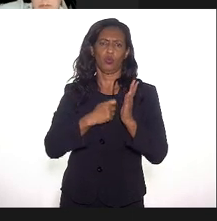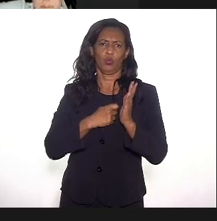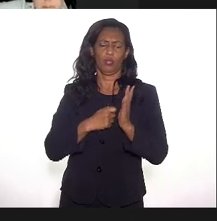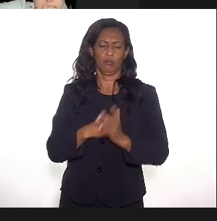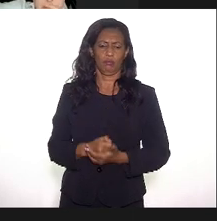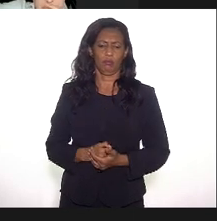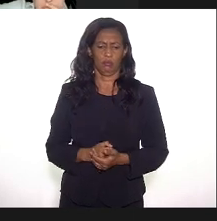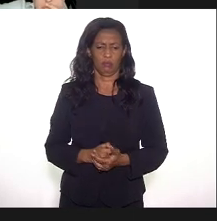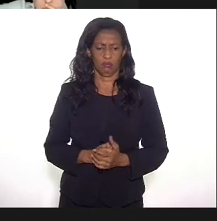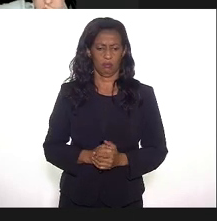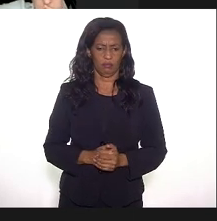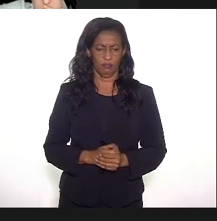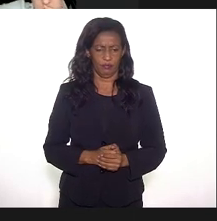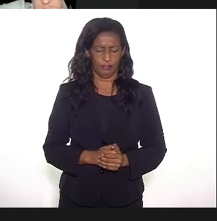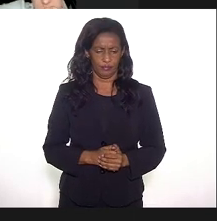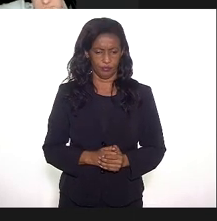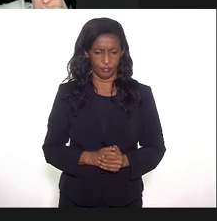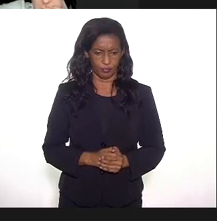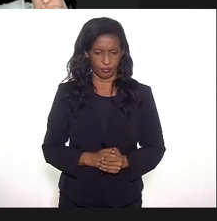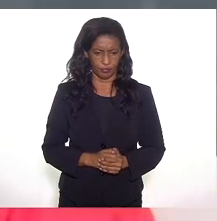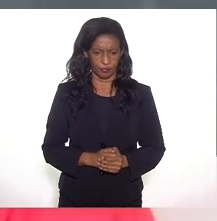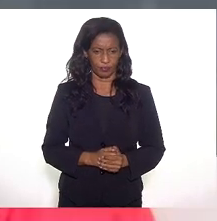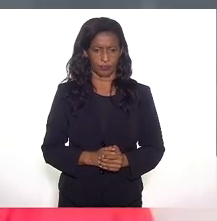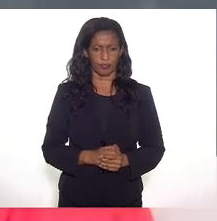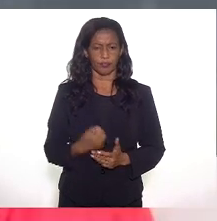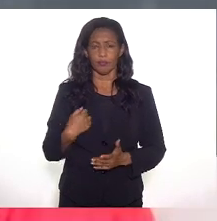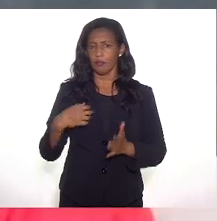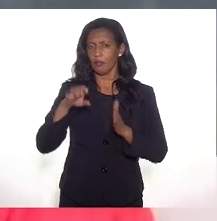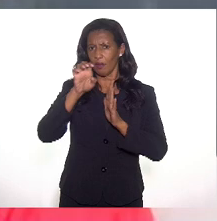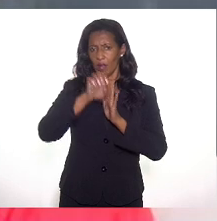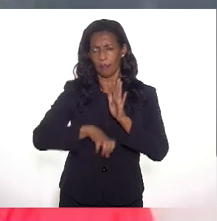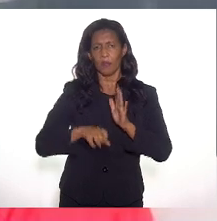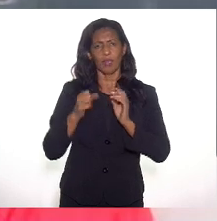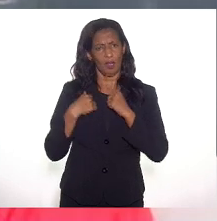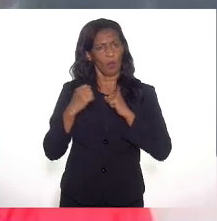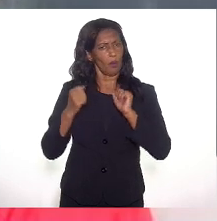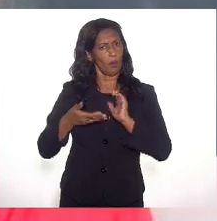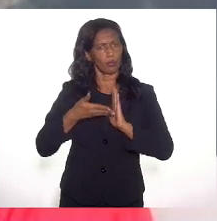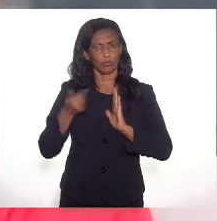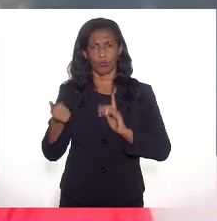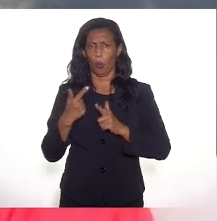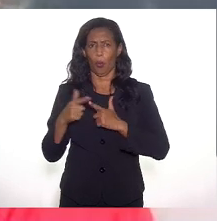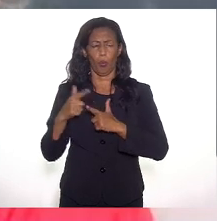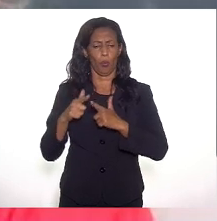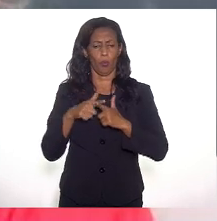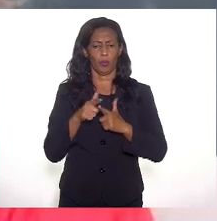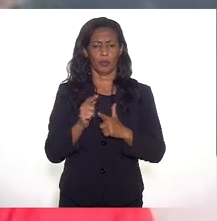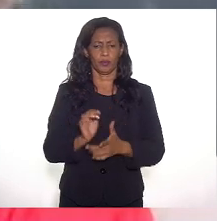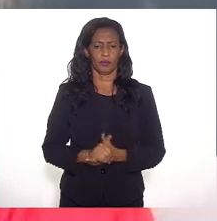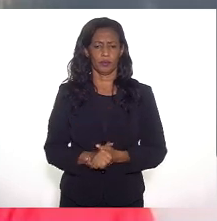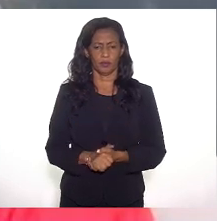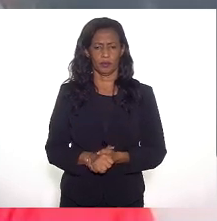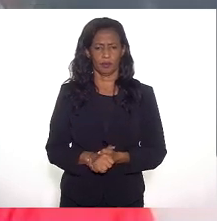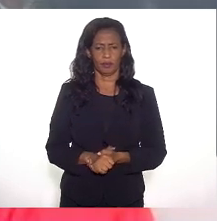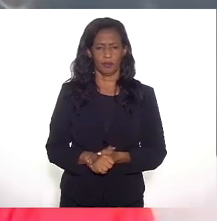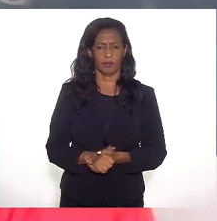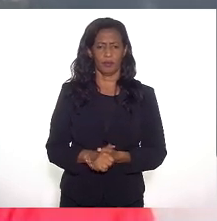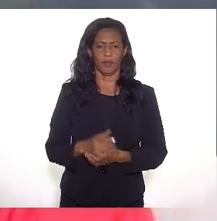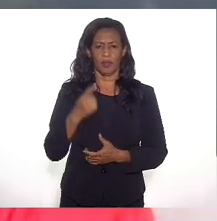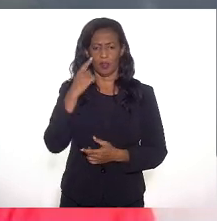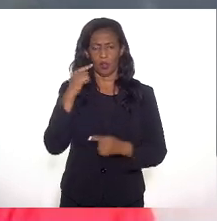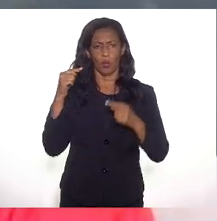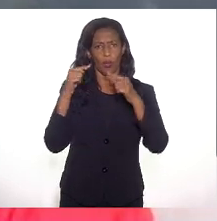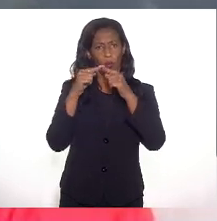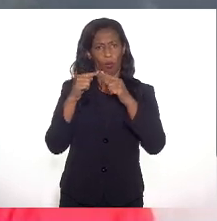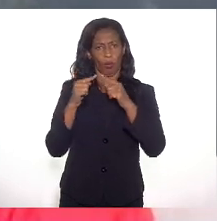Excelência. Pela emenda, eu posso retirar, presidente, frente à organização do calendário da casa que o senhor